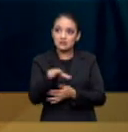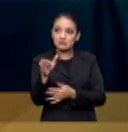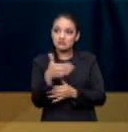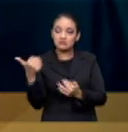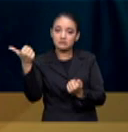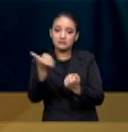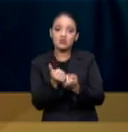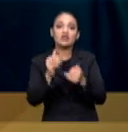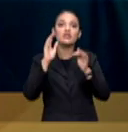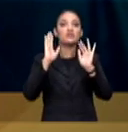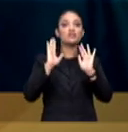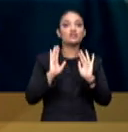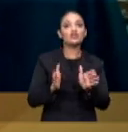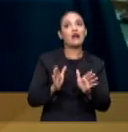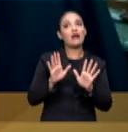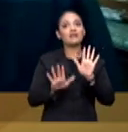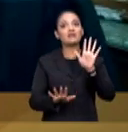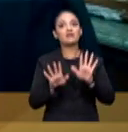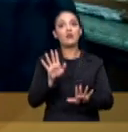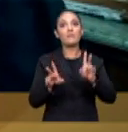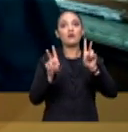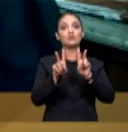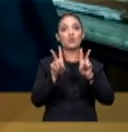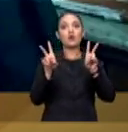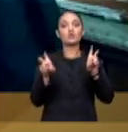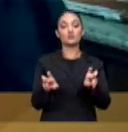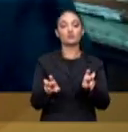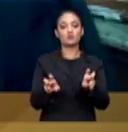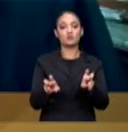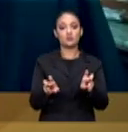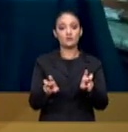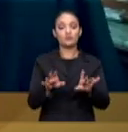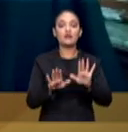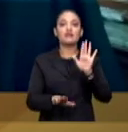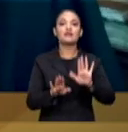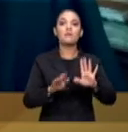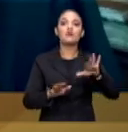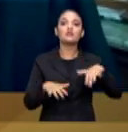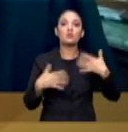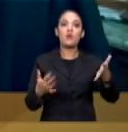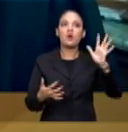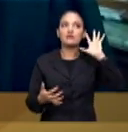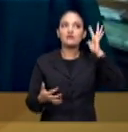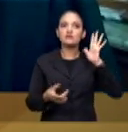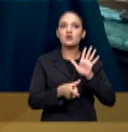matéria. É definida, considerada a decisão reincidenda.